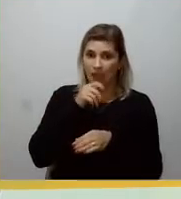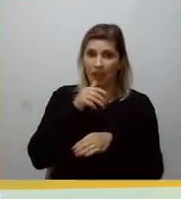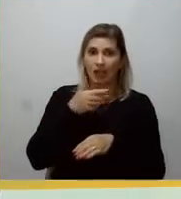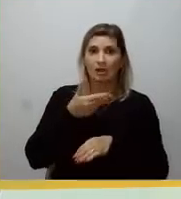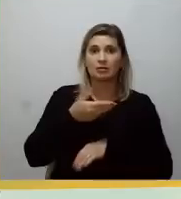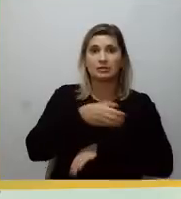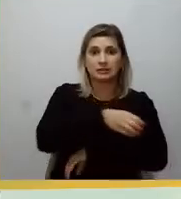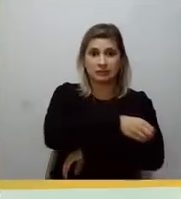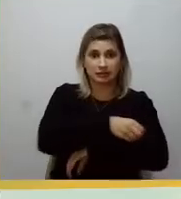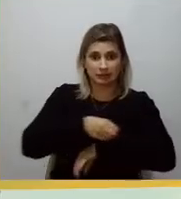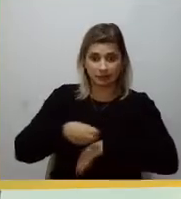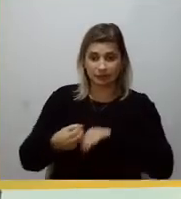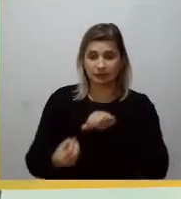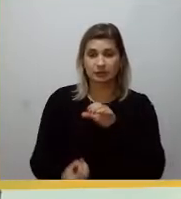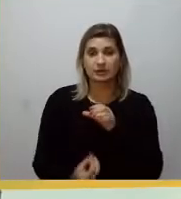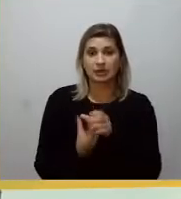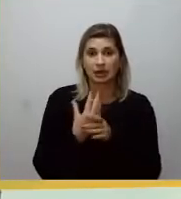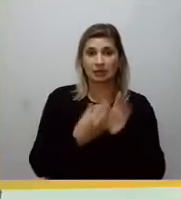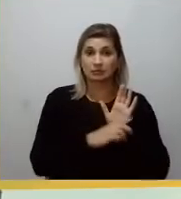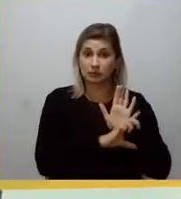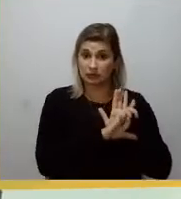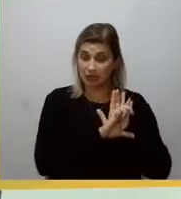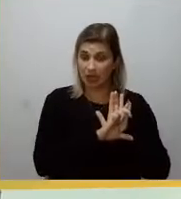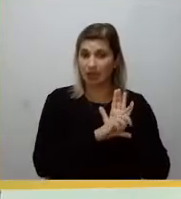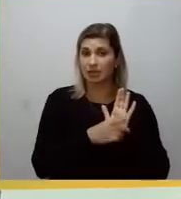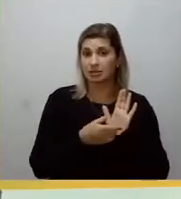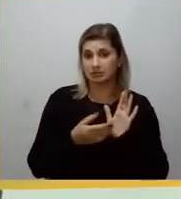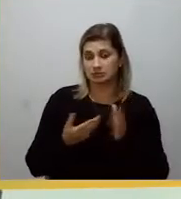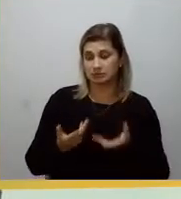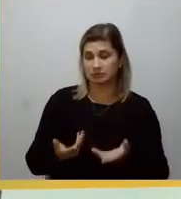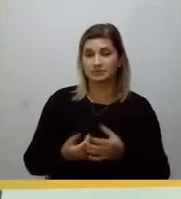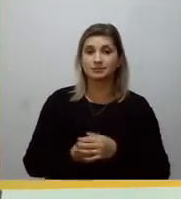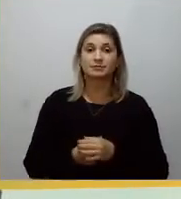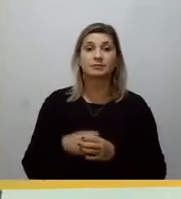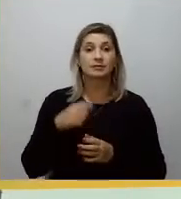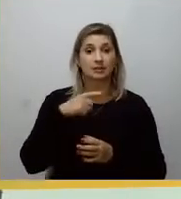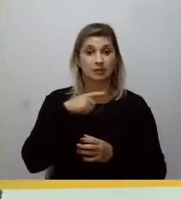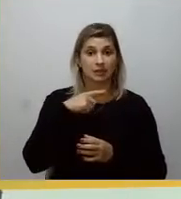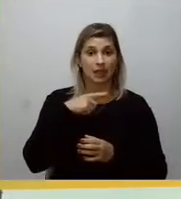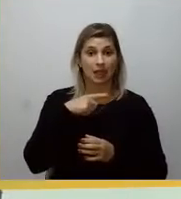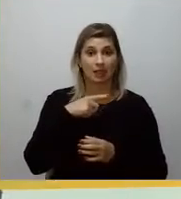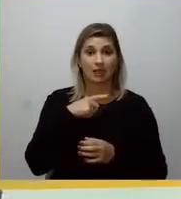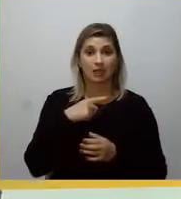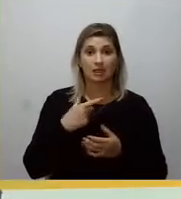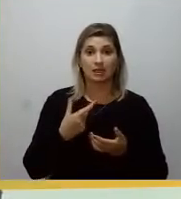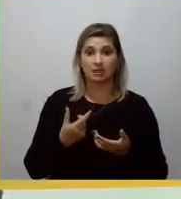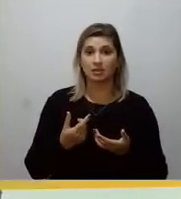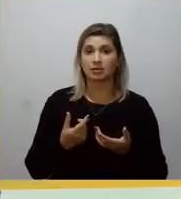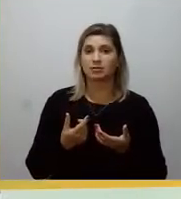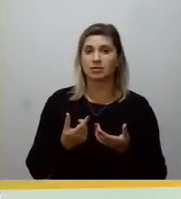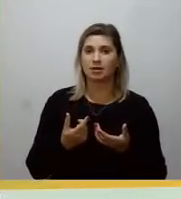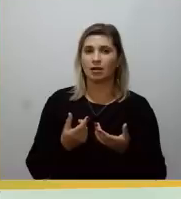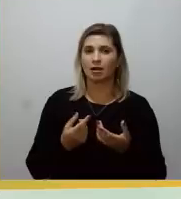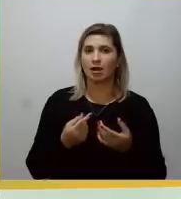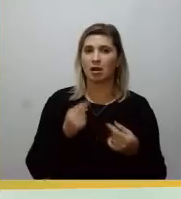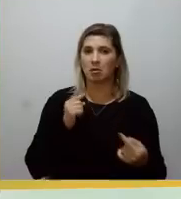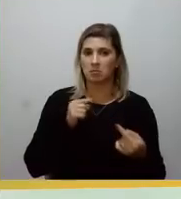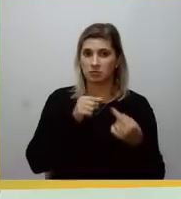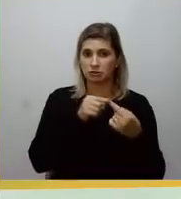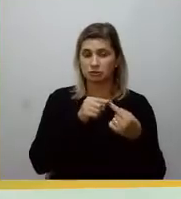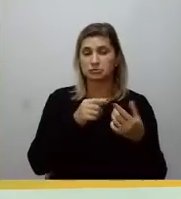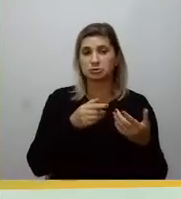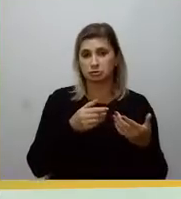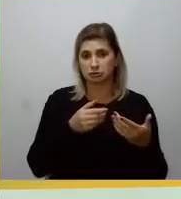lei municipal, como o Heron falou, e que tem essa menção de colocar. Nós tivemos